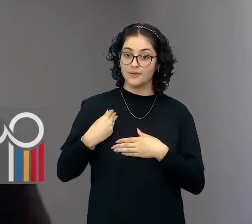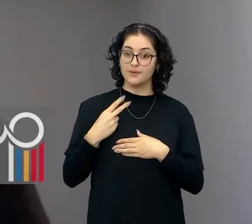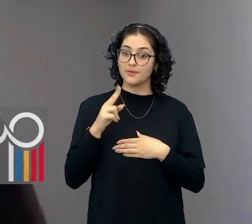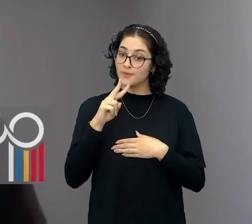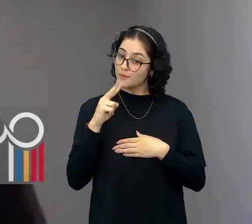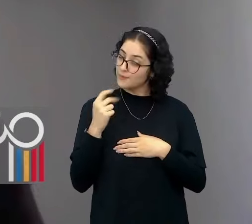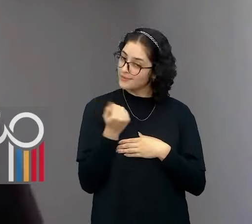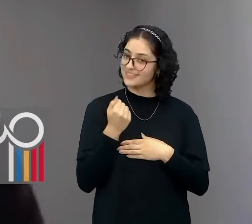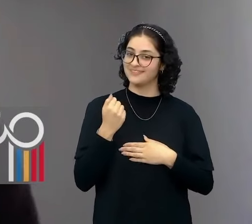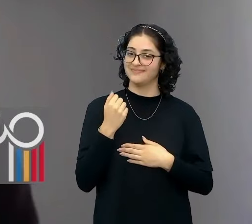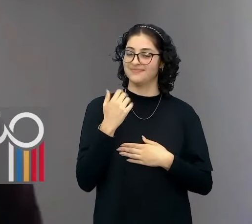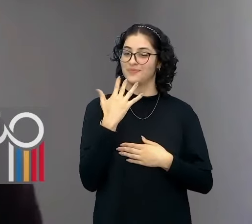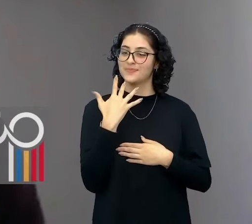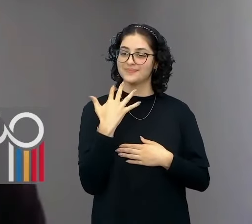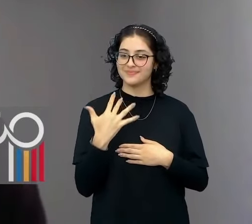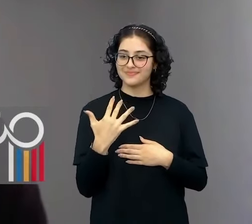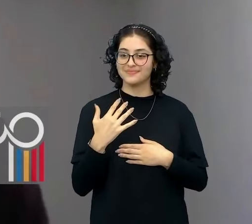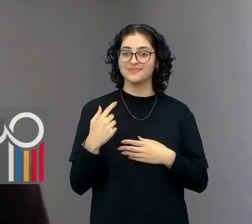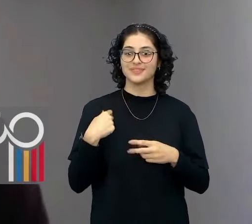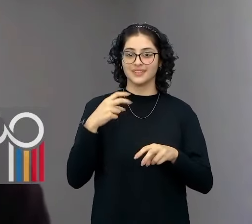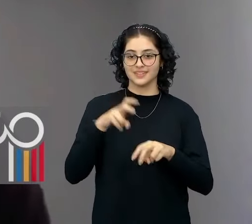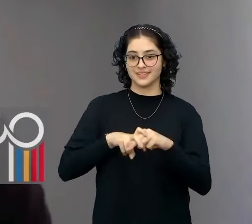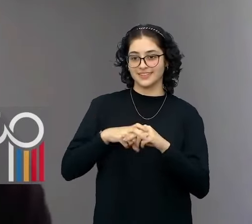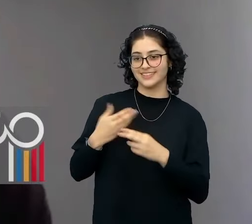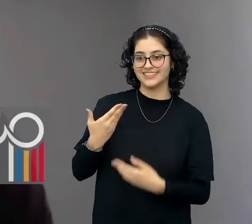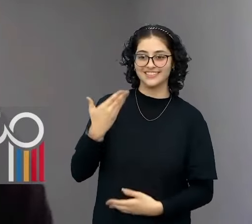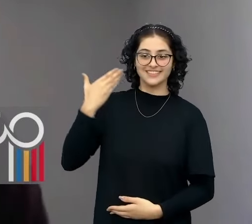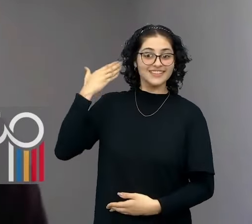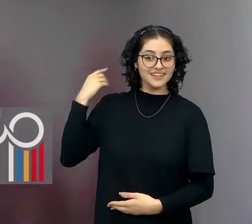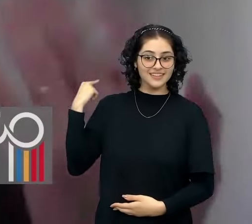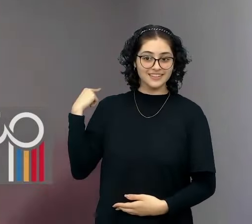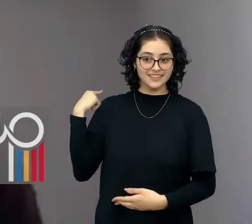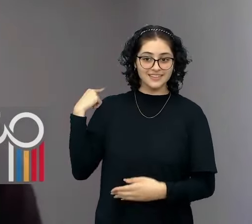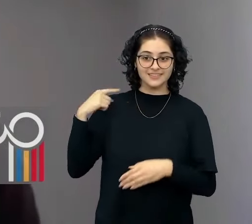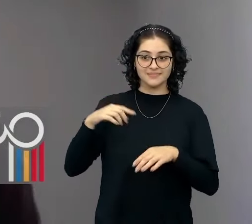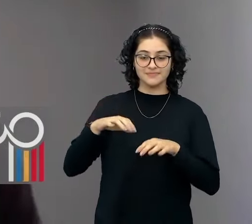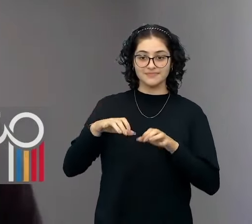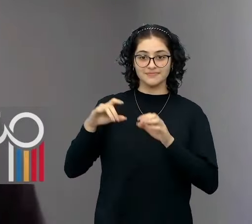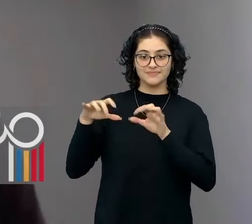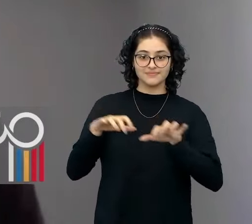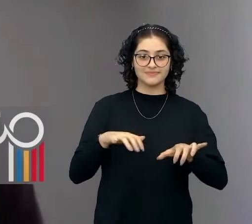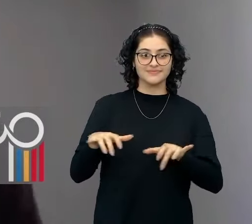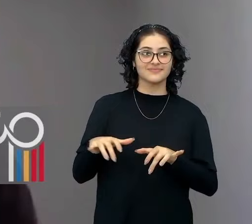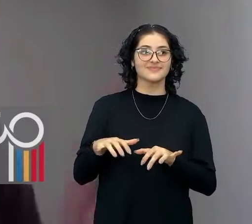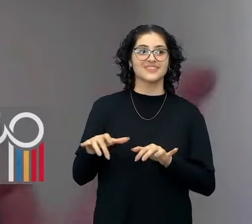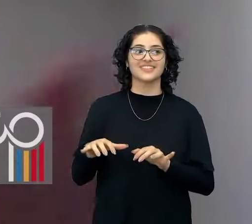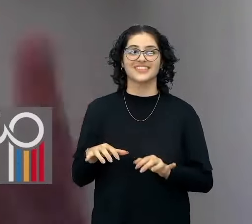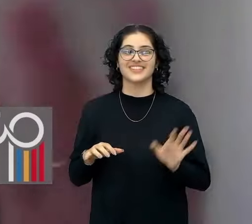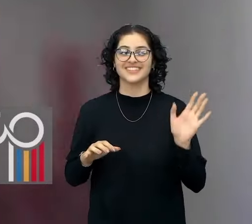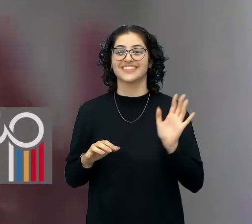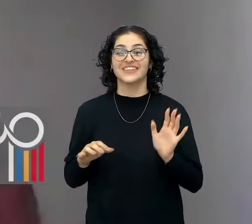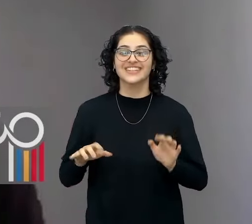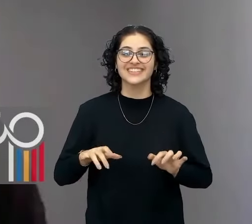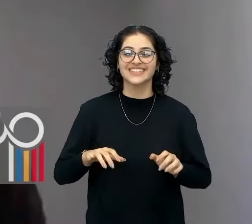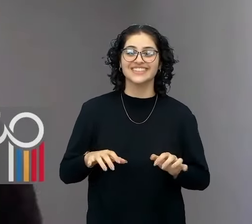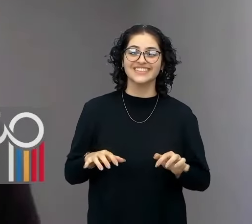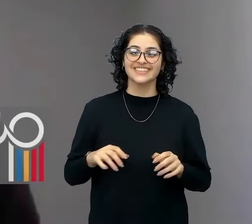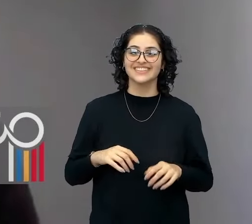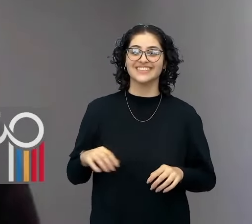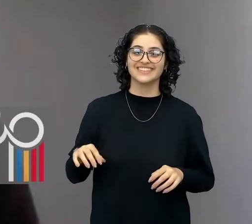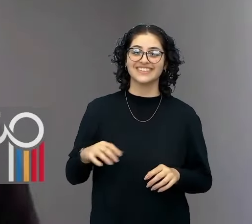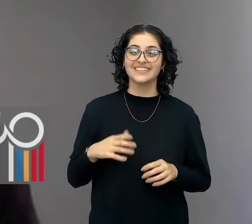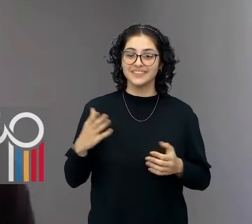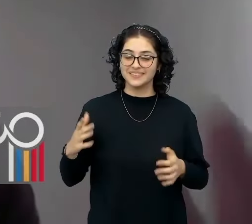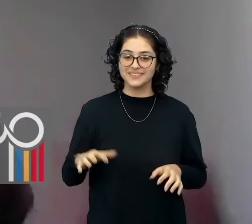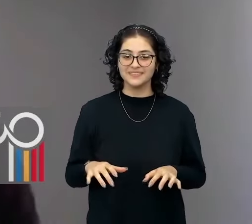uva. Estou sentada atrás de uma escrivaninha, e atrás de mim, hoje eu mudei o layout aqui,